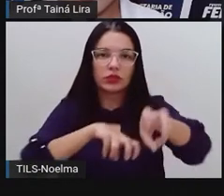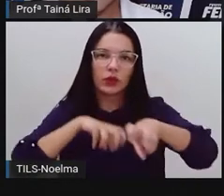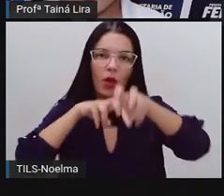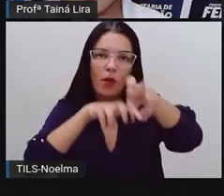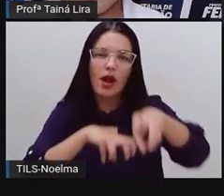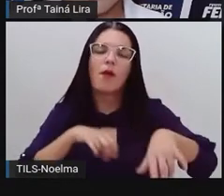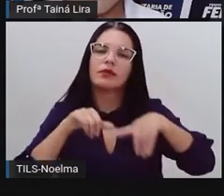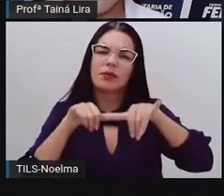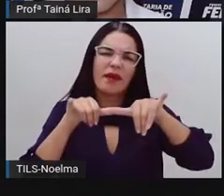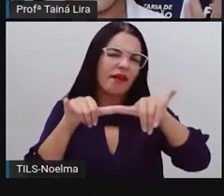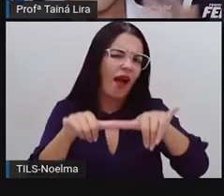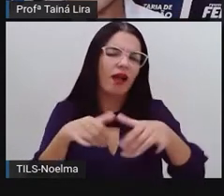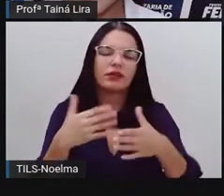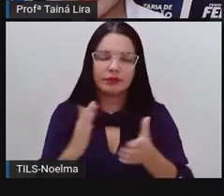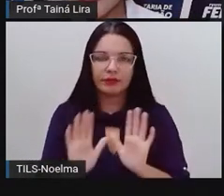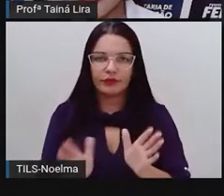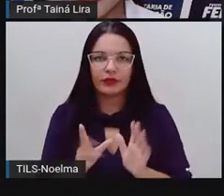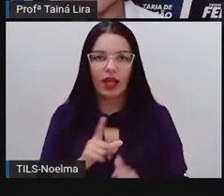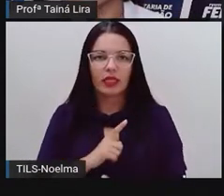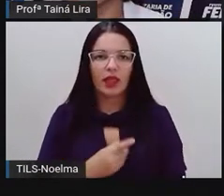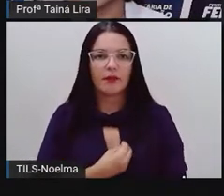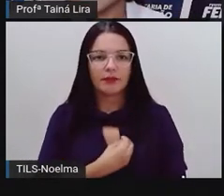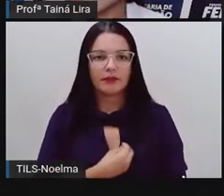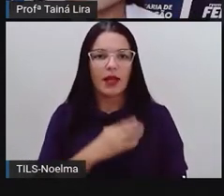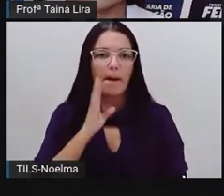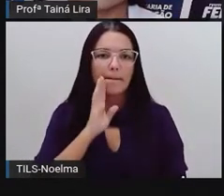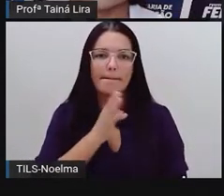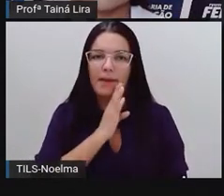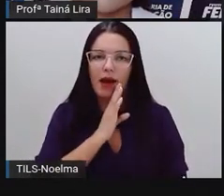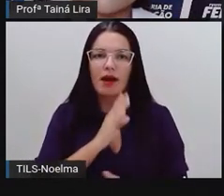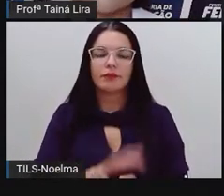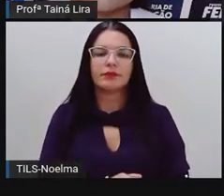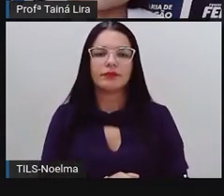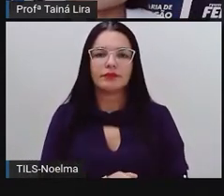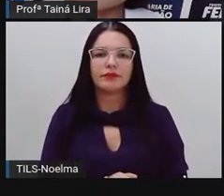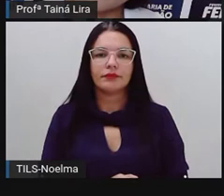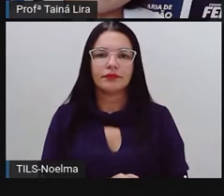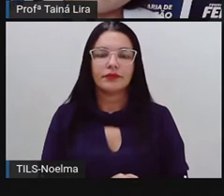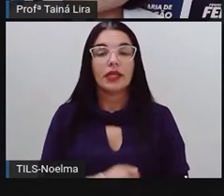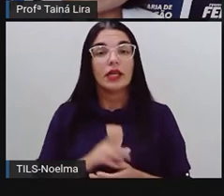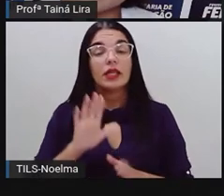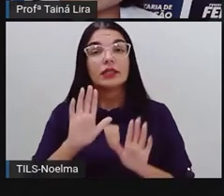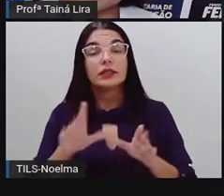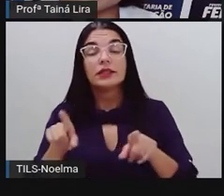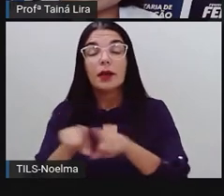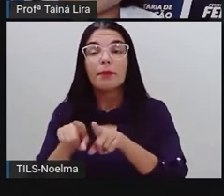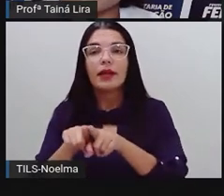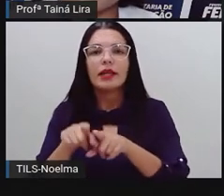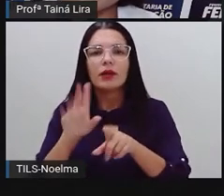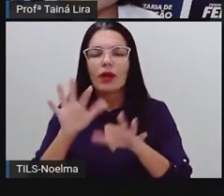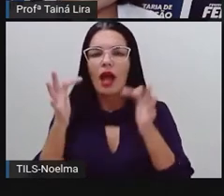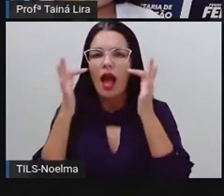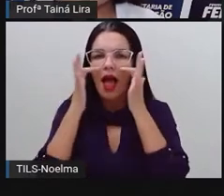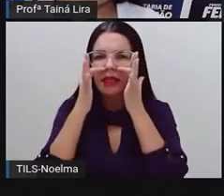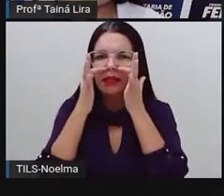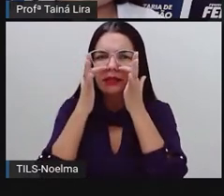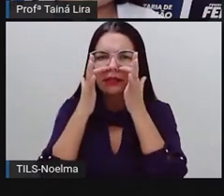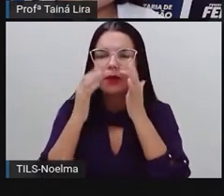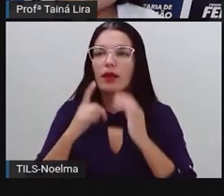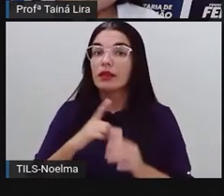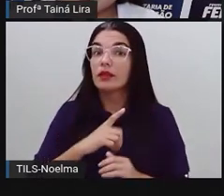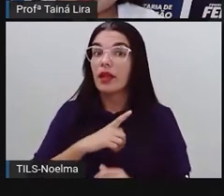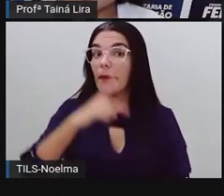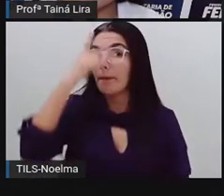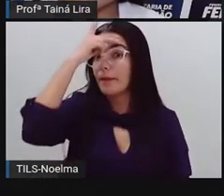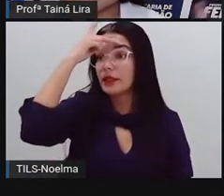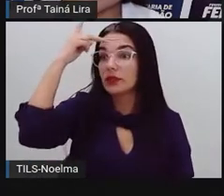aí que a gente precisa nem chamar atenção é que muitas pessoas que moram aí no campo podem vir trabalhar